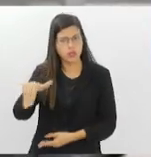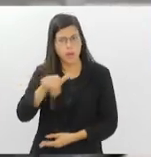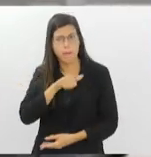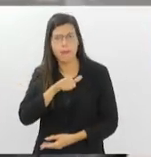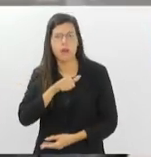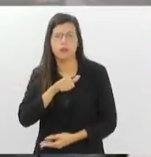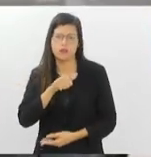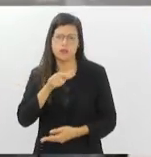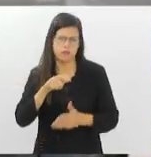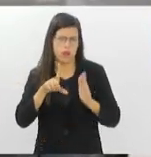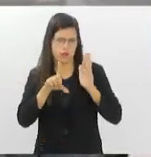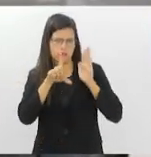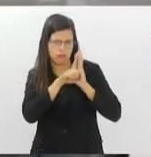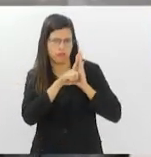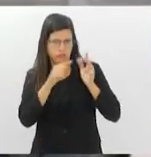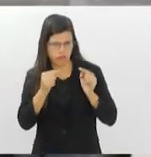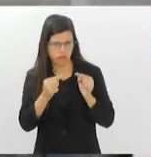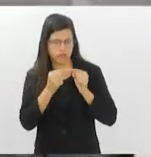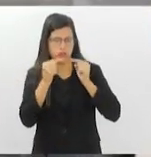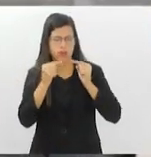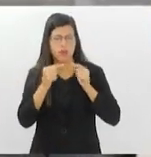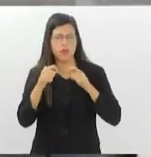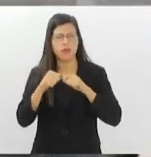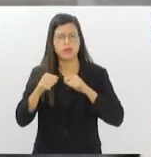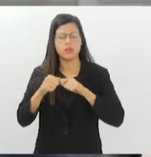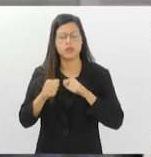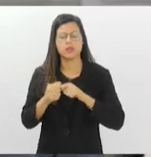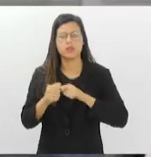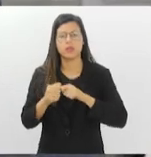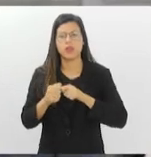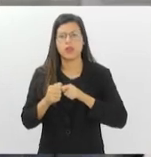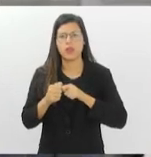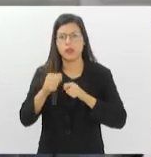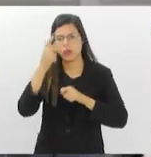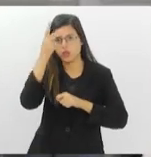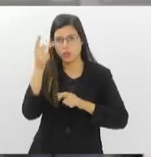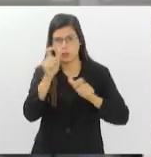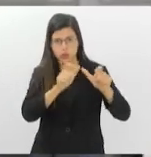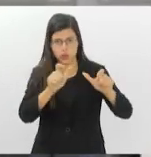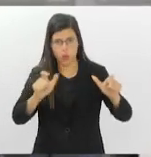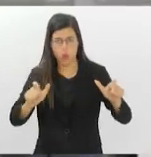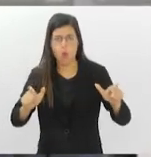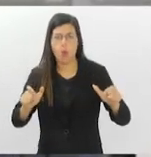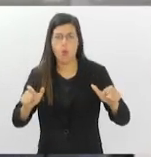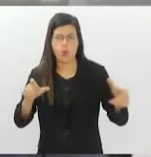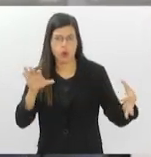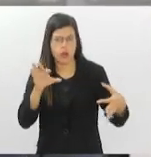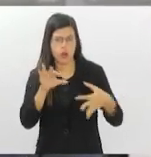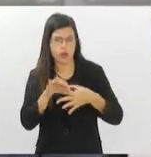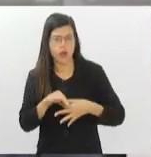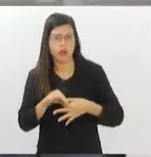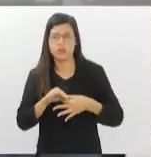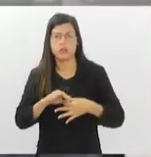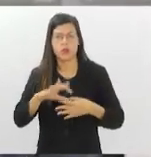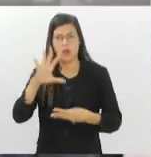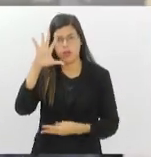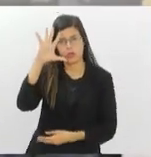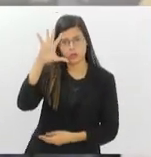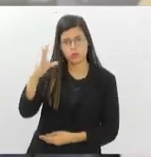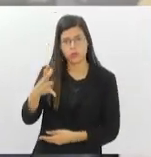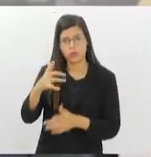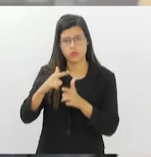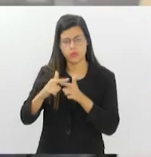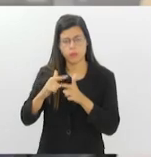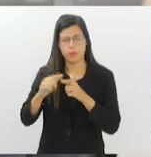absolutamente legítimo para fazer com que os personagens envolvidos na solução possam de